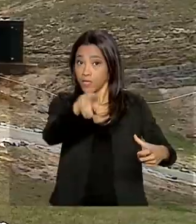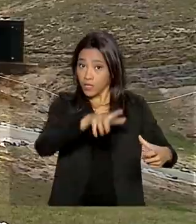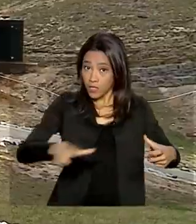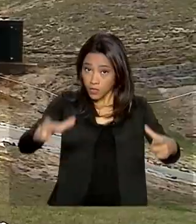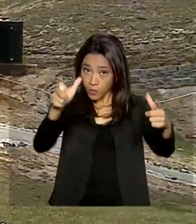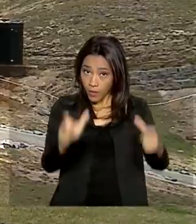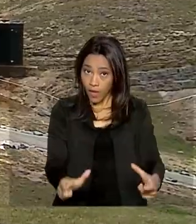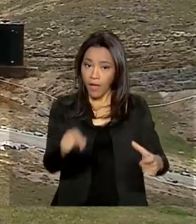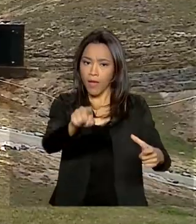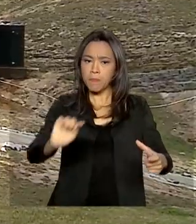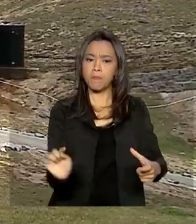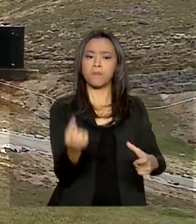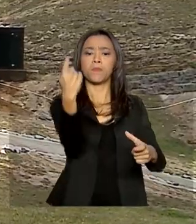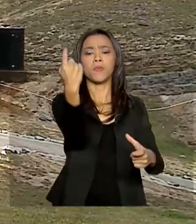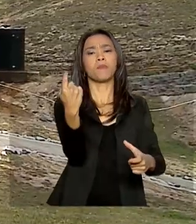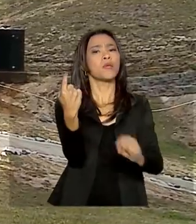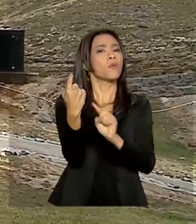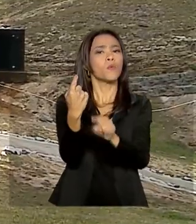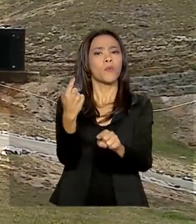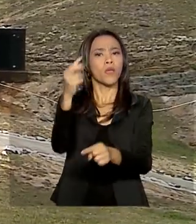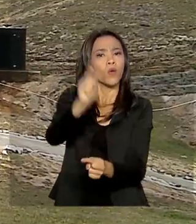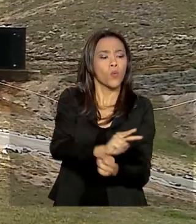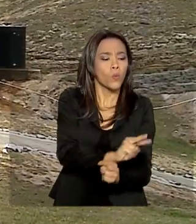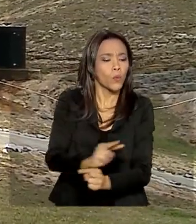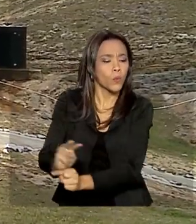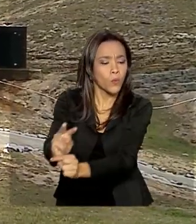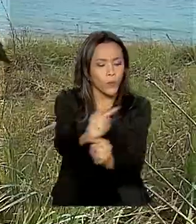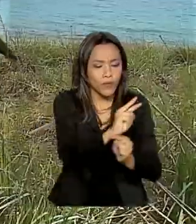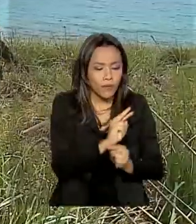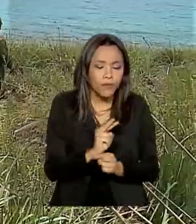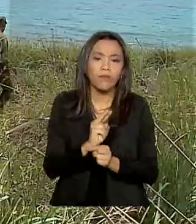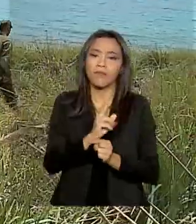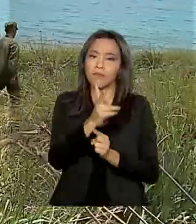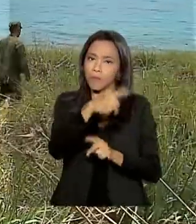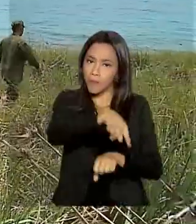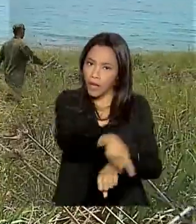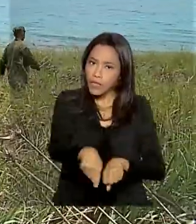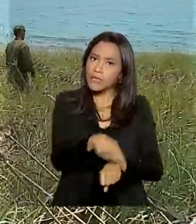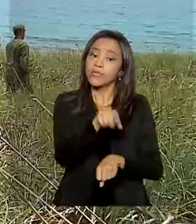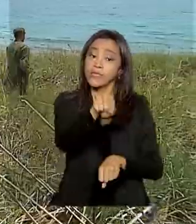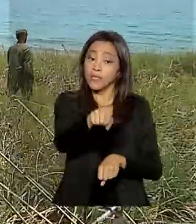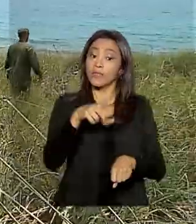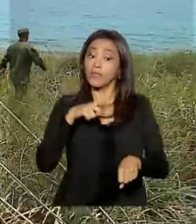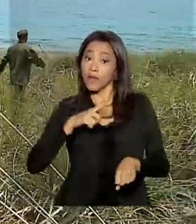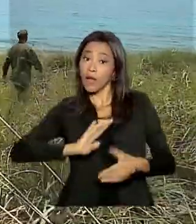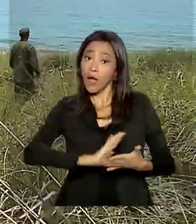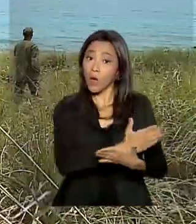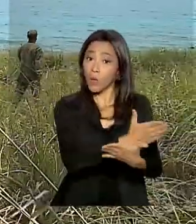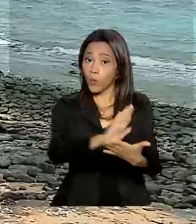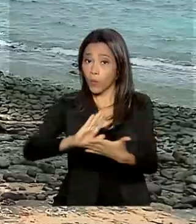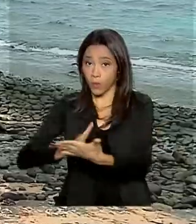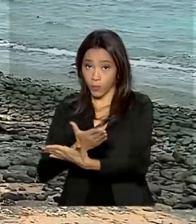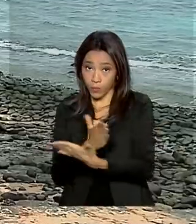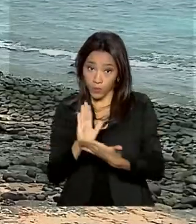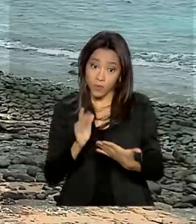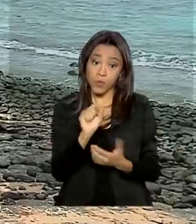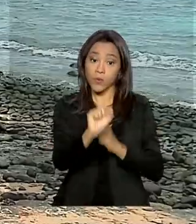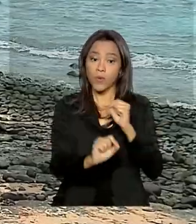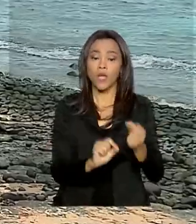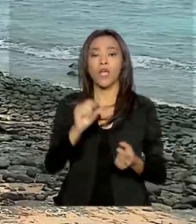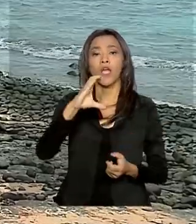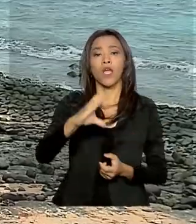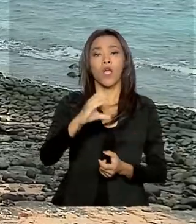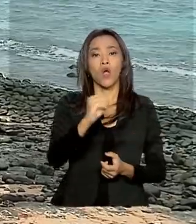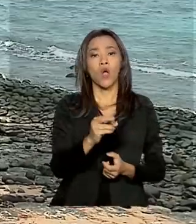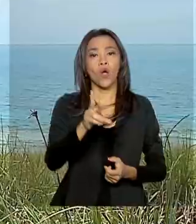Abrólios é a primeira unidade de conservação marinha do país e concentra alguns dos principais bancos de corais